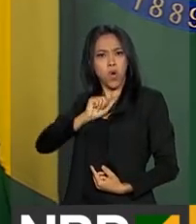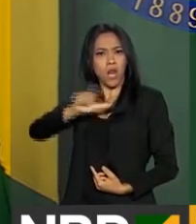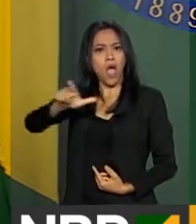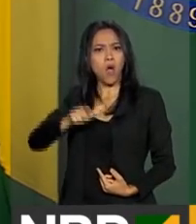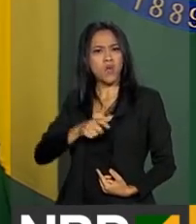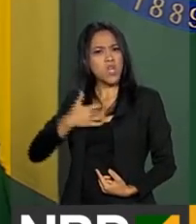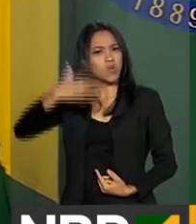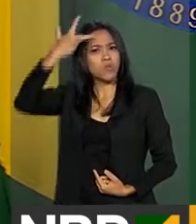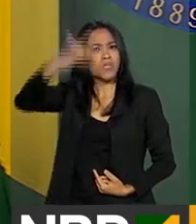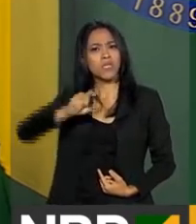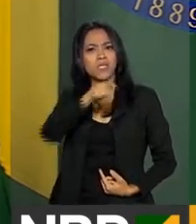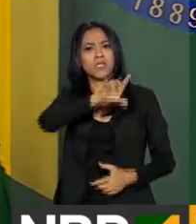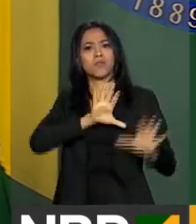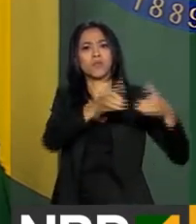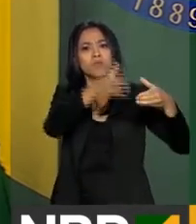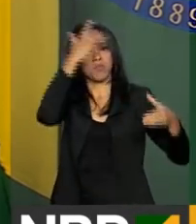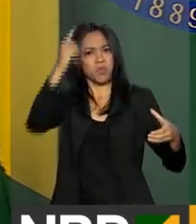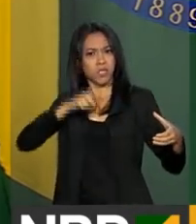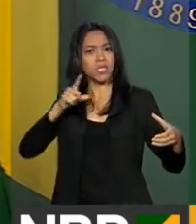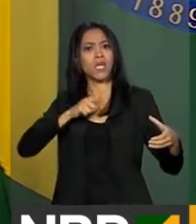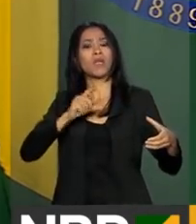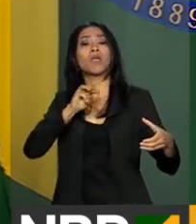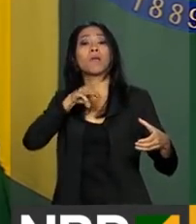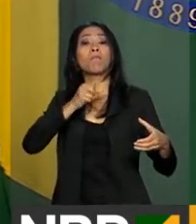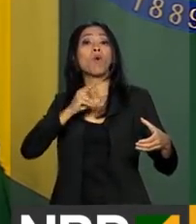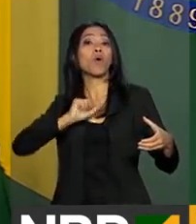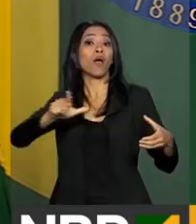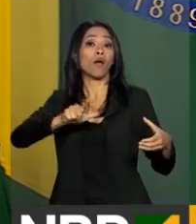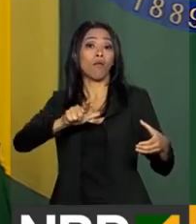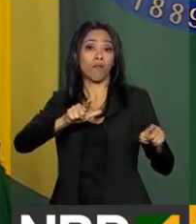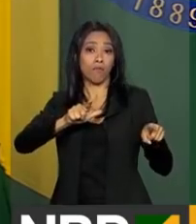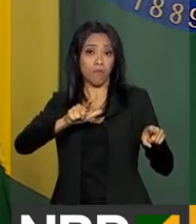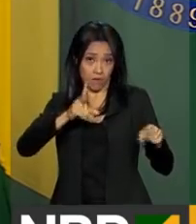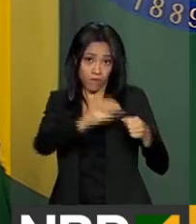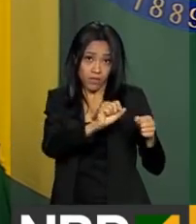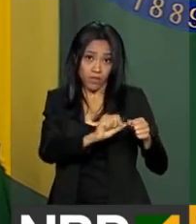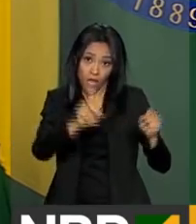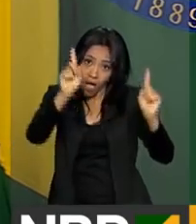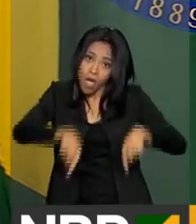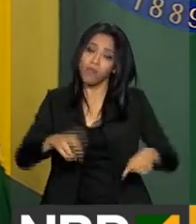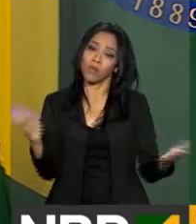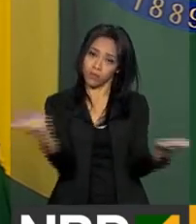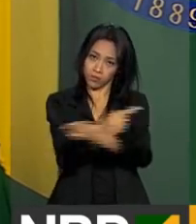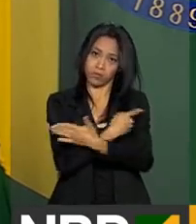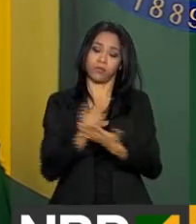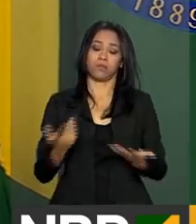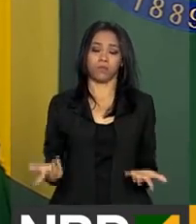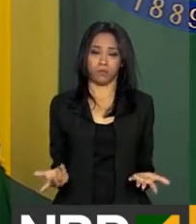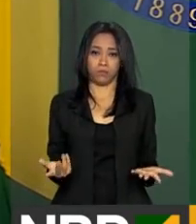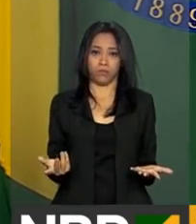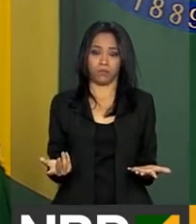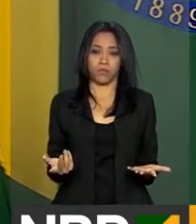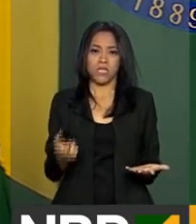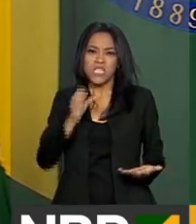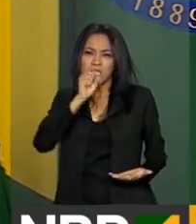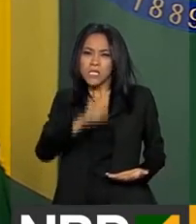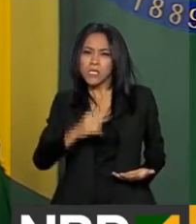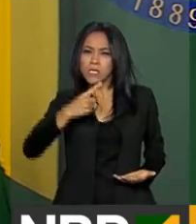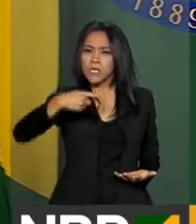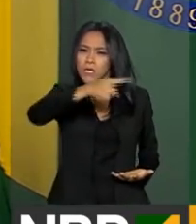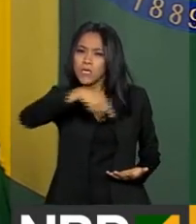sei se tem moral para fazê lo essa é a grande realidade se